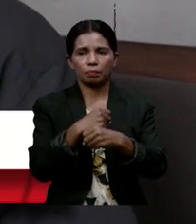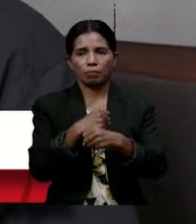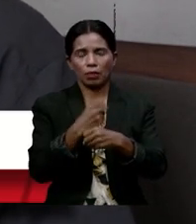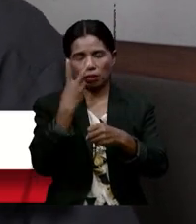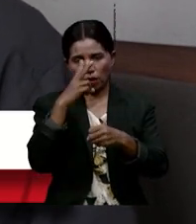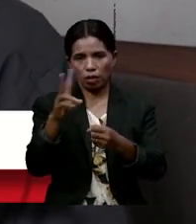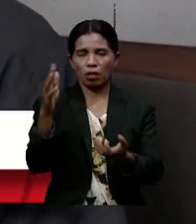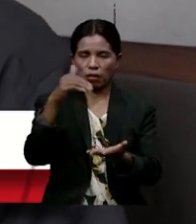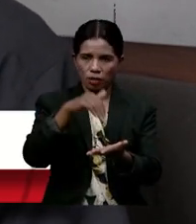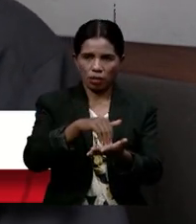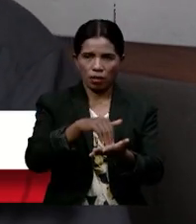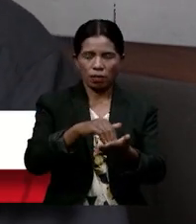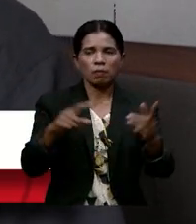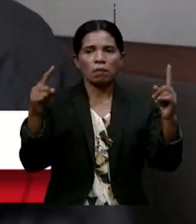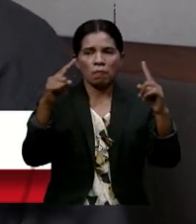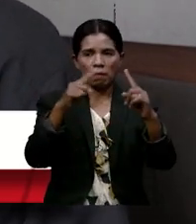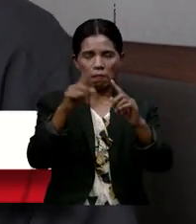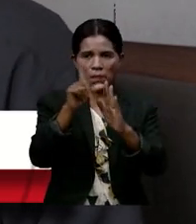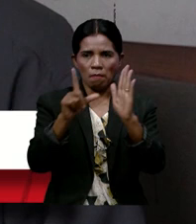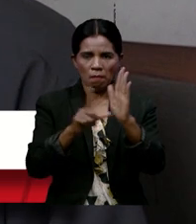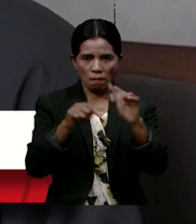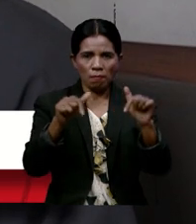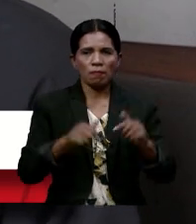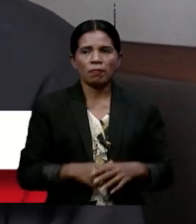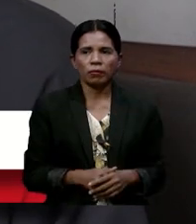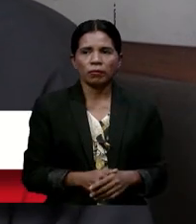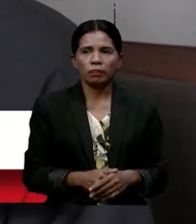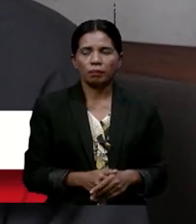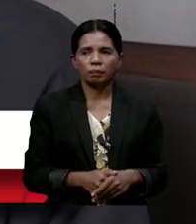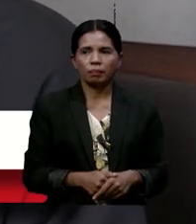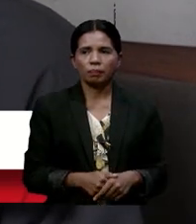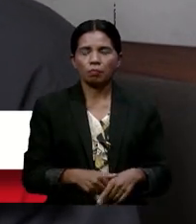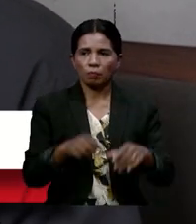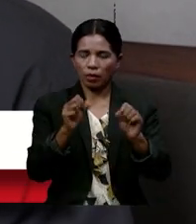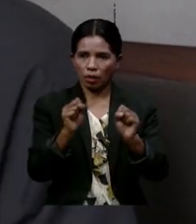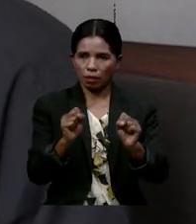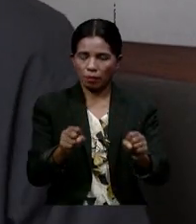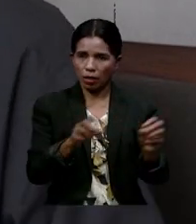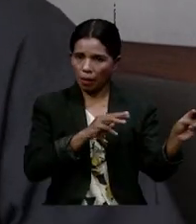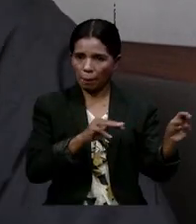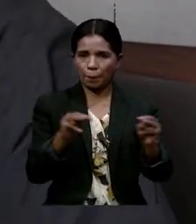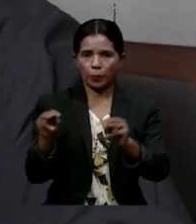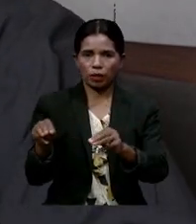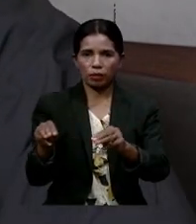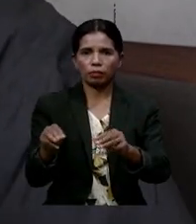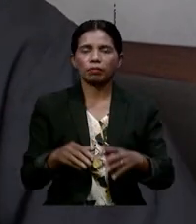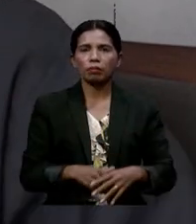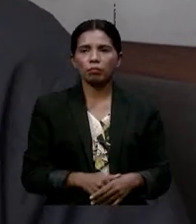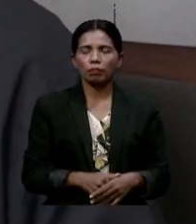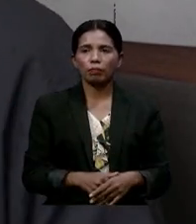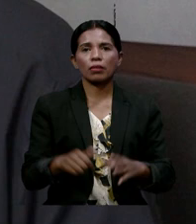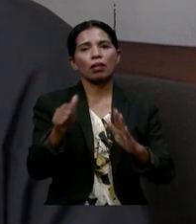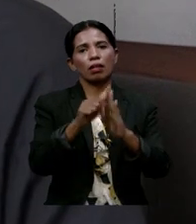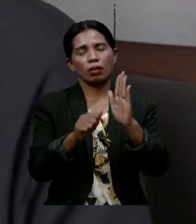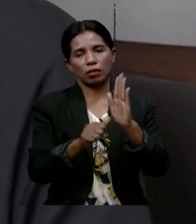revisão ba lei dane. Bele muda artigo